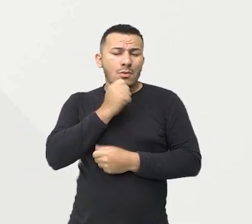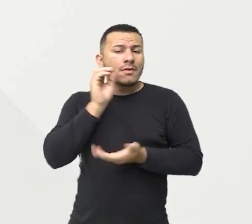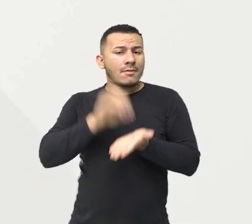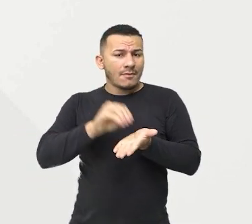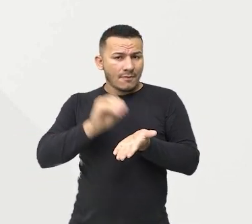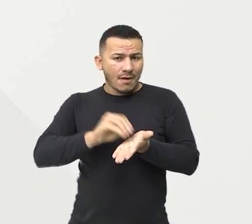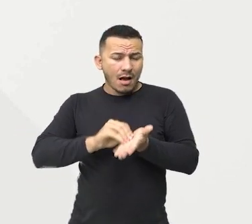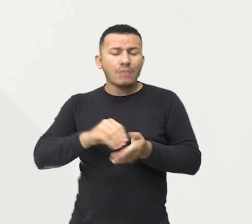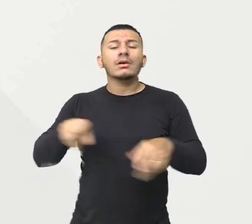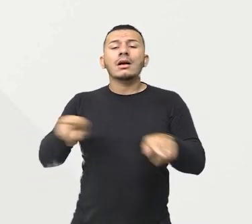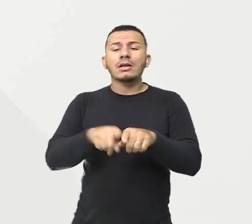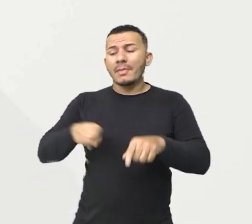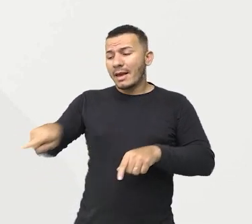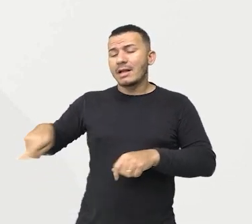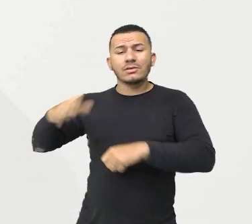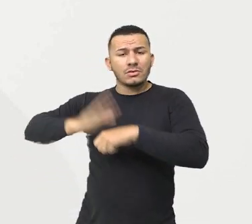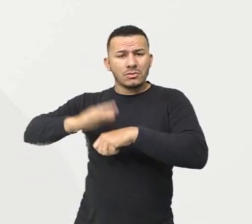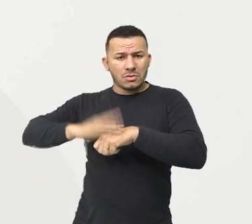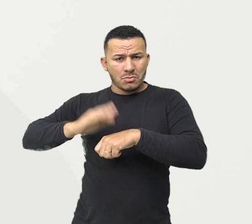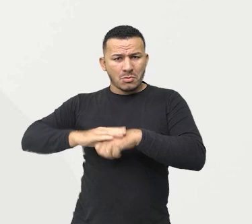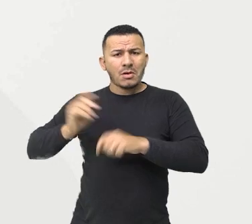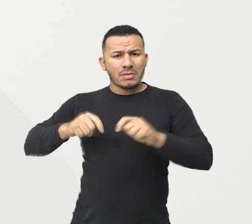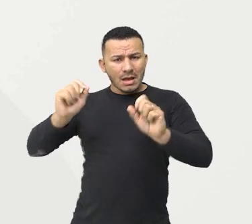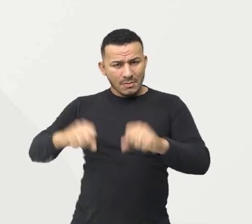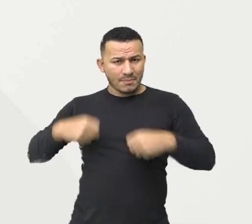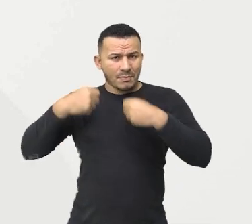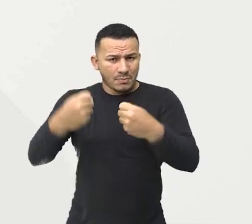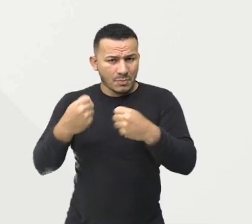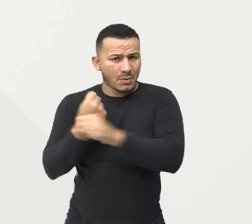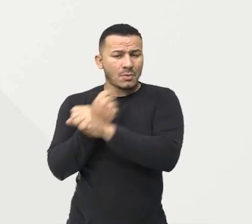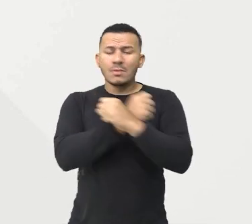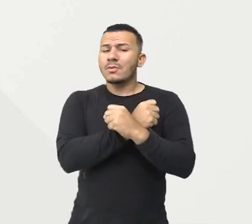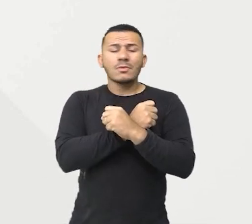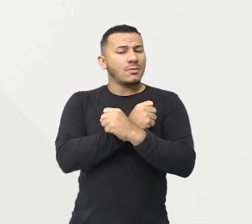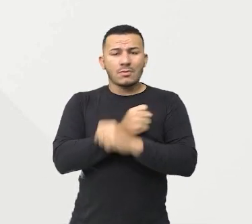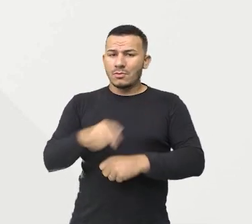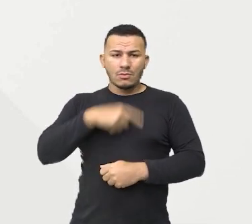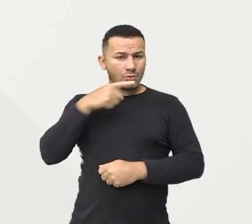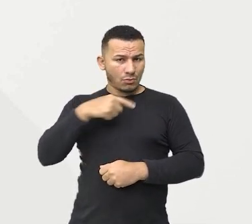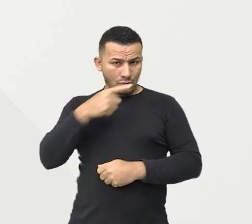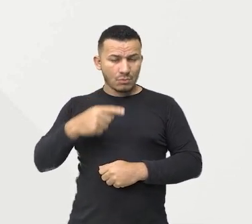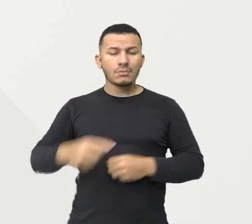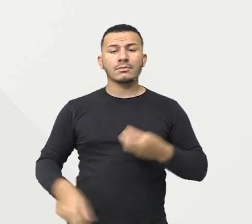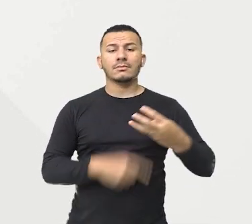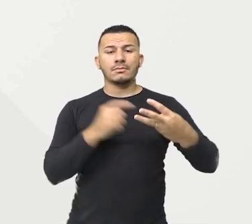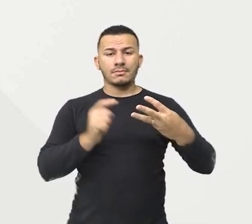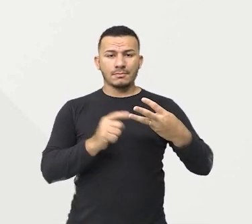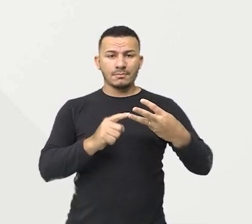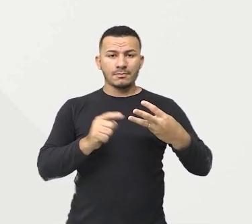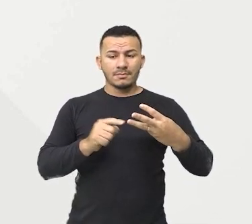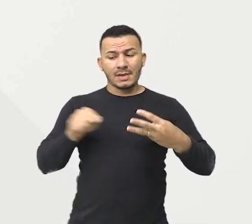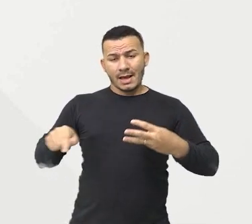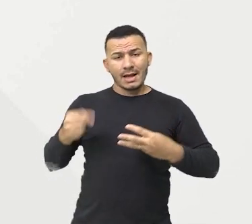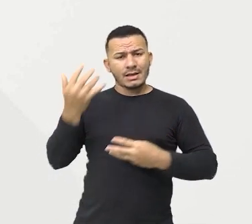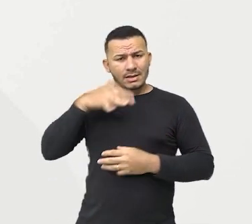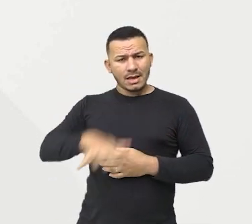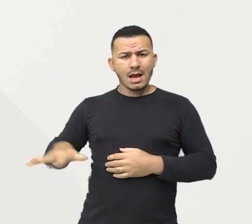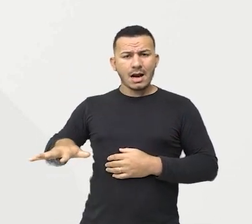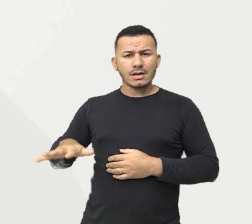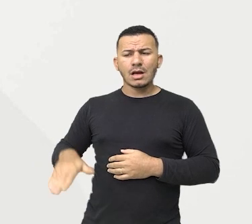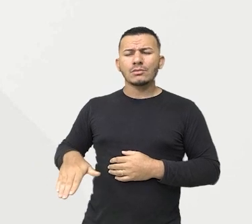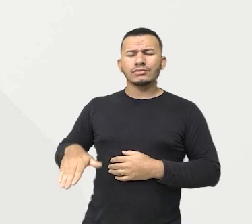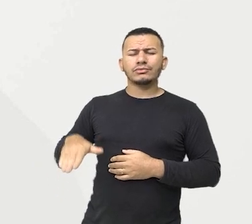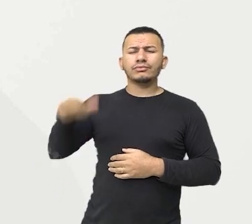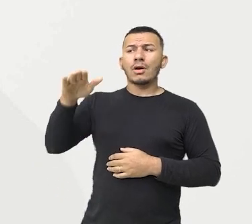de autodefesa reduzida. Em terceiro lugar, porque elas são o nosso futuro. Dito de outro